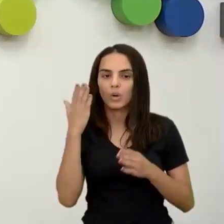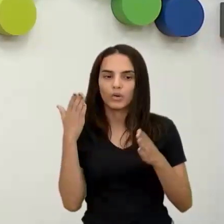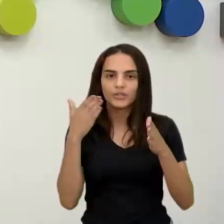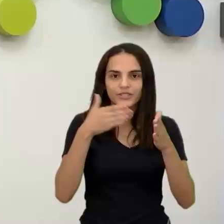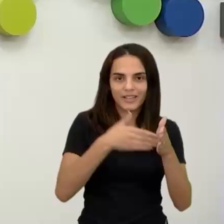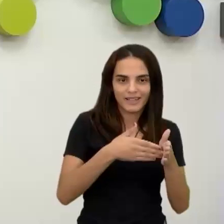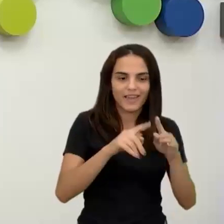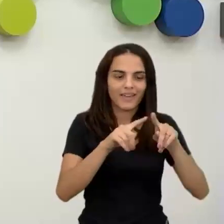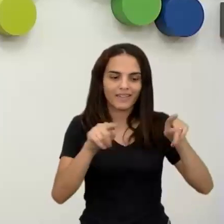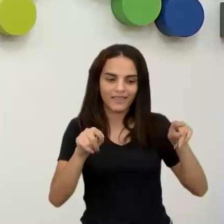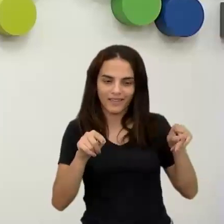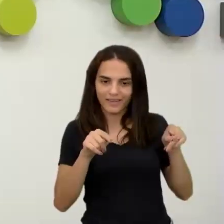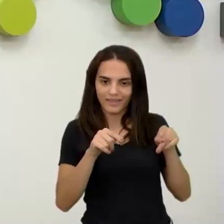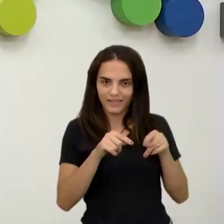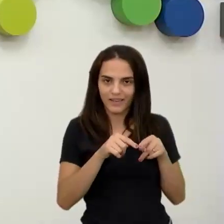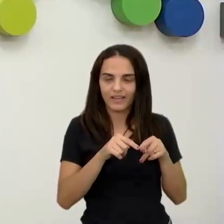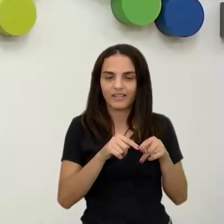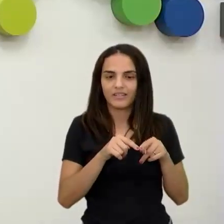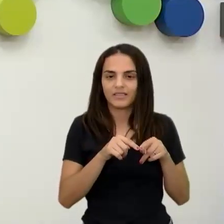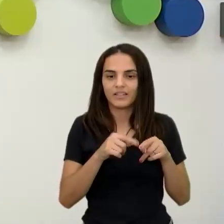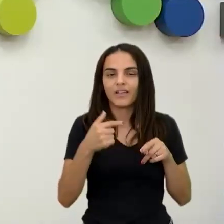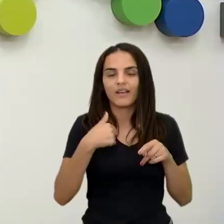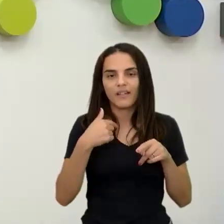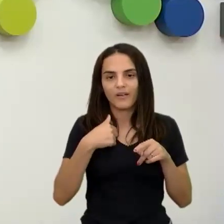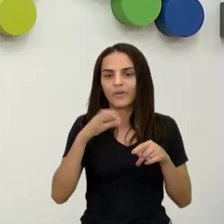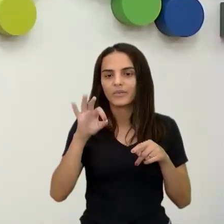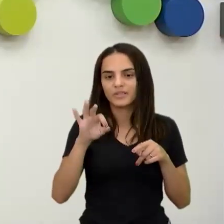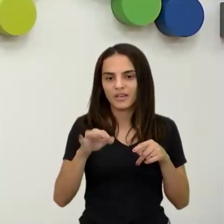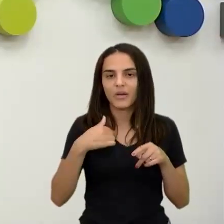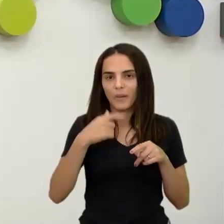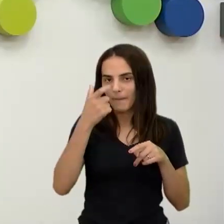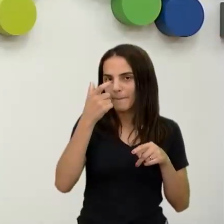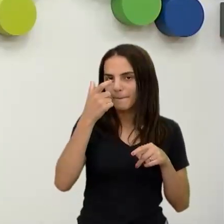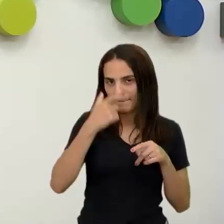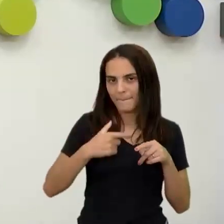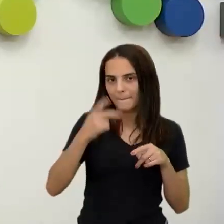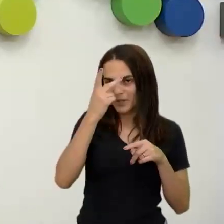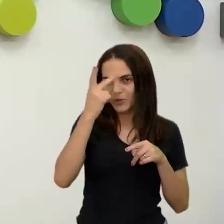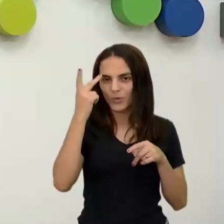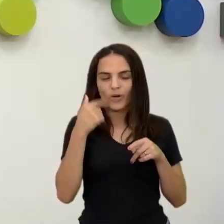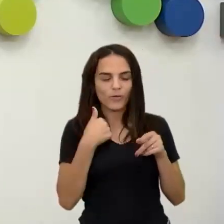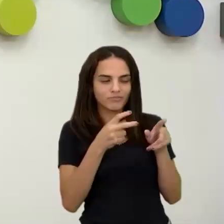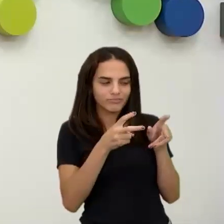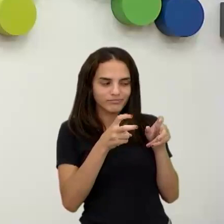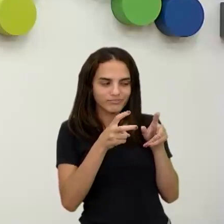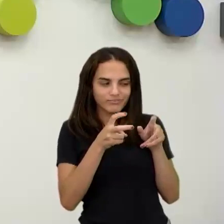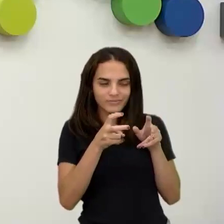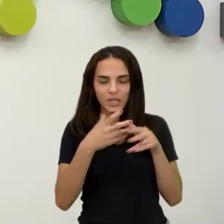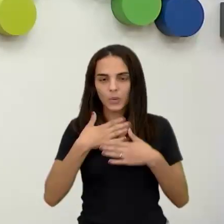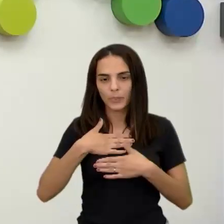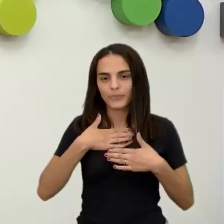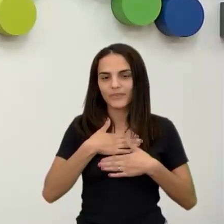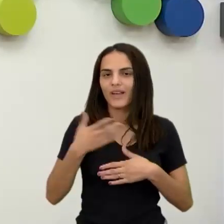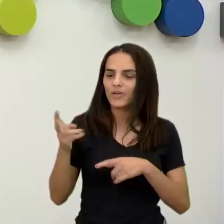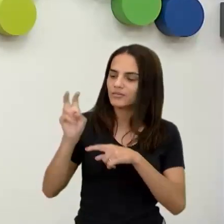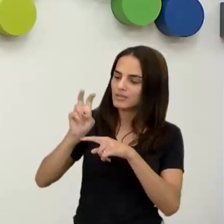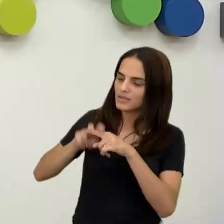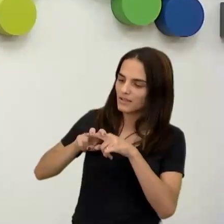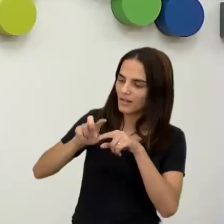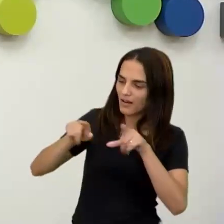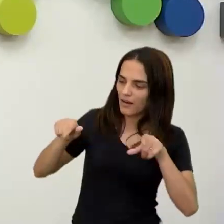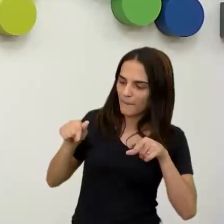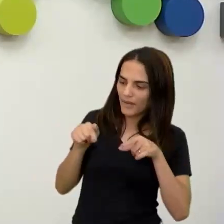na sala e tal, e eu realmente sou uma pessoa observadora. Eu observo e tal. Aí sentei lá na